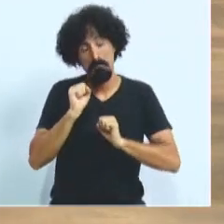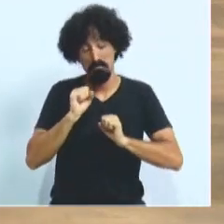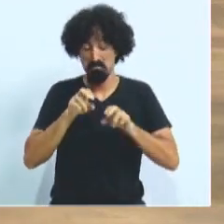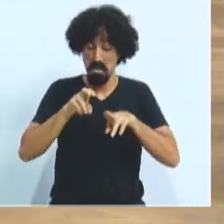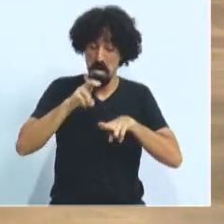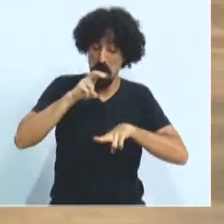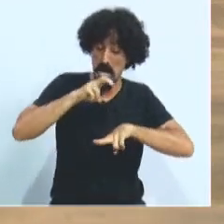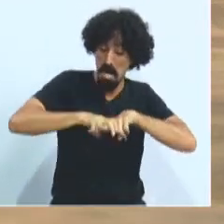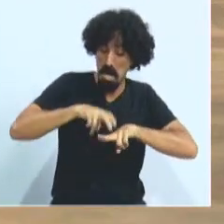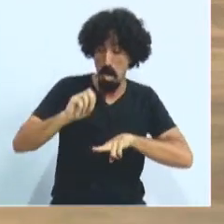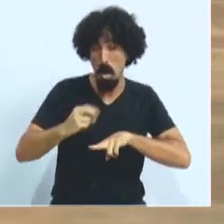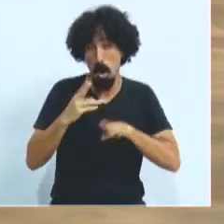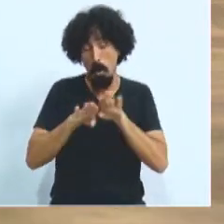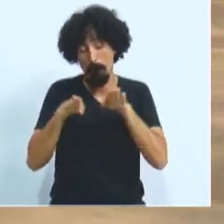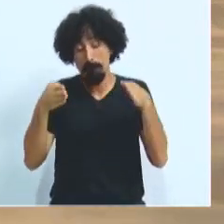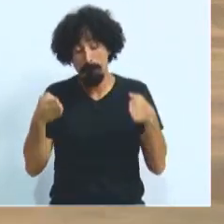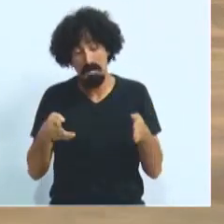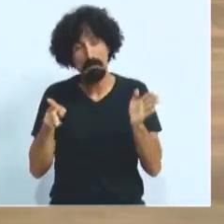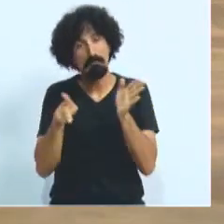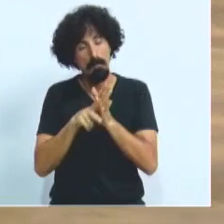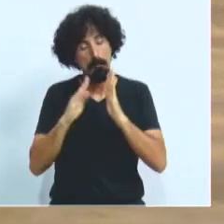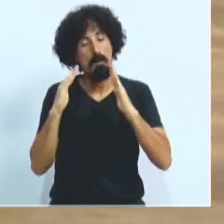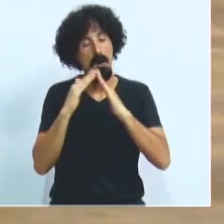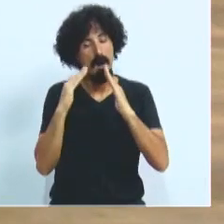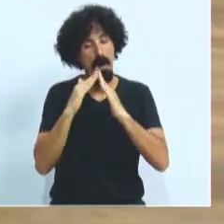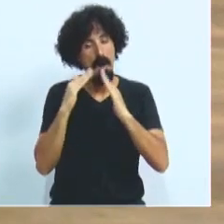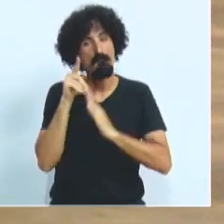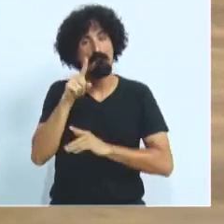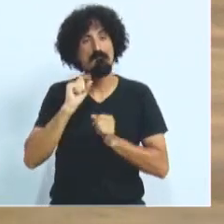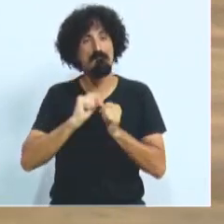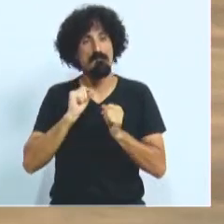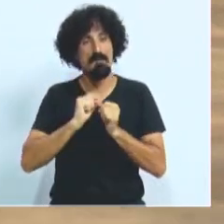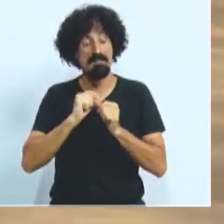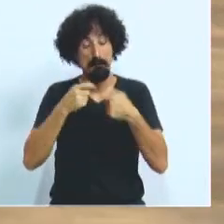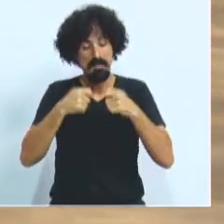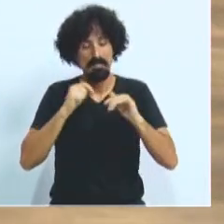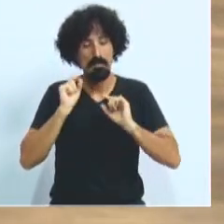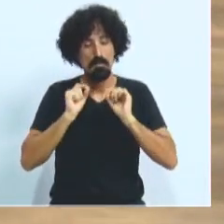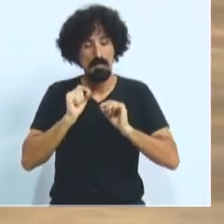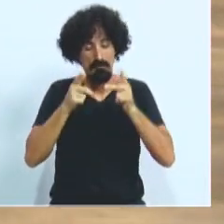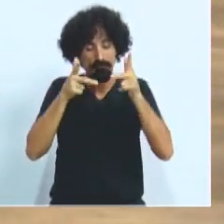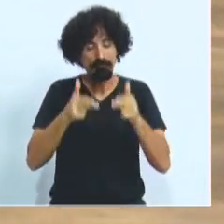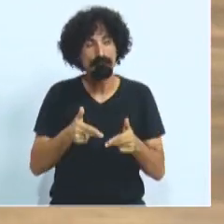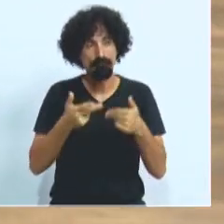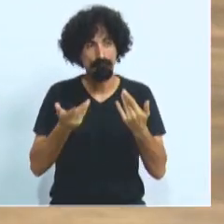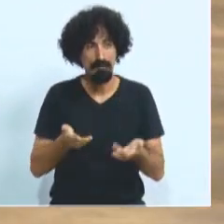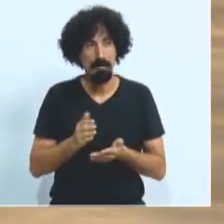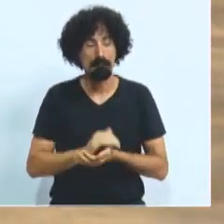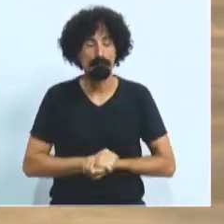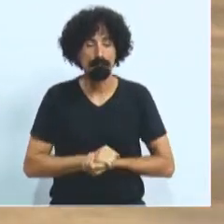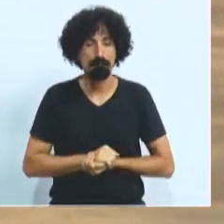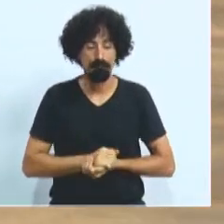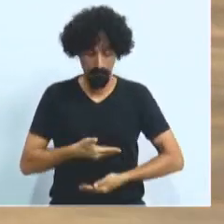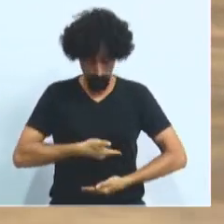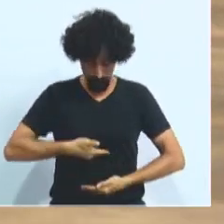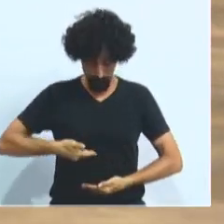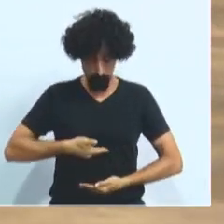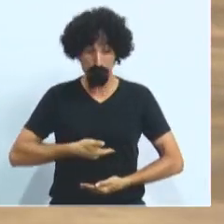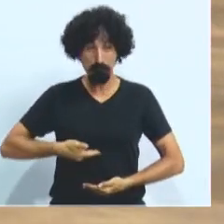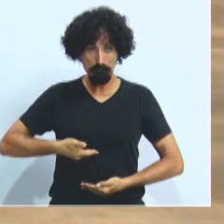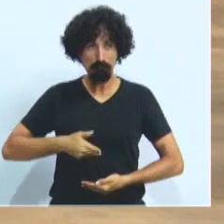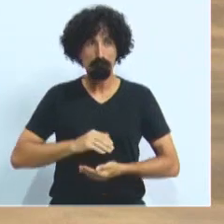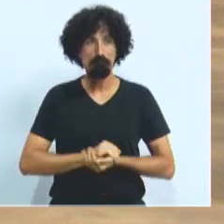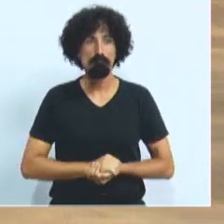tivesse na mesma, mais firme, ou menos na mesma altura para... Mas tem que bater ali na mesma posição. Alcançar esse ponto que você ensinou. Aham, isso. Certo.